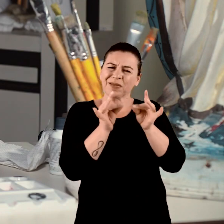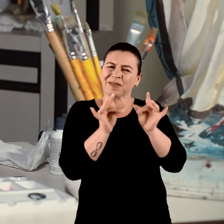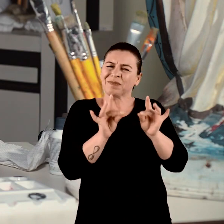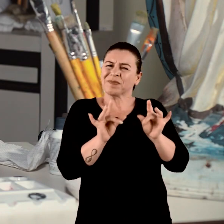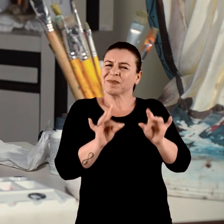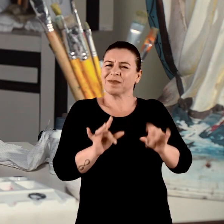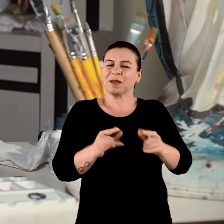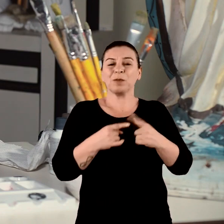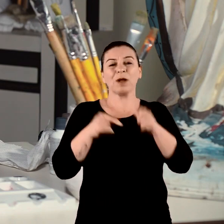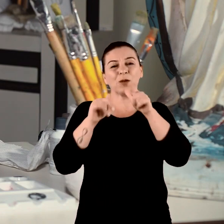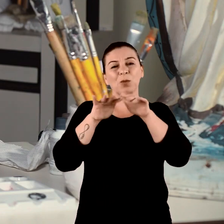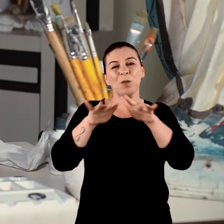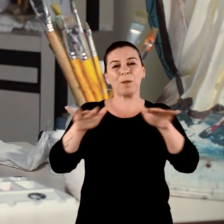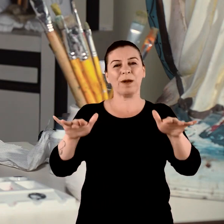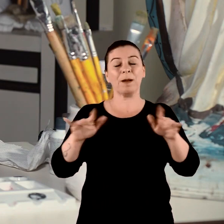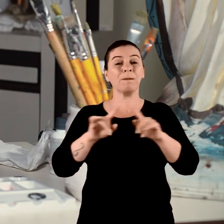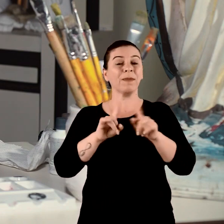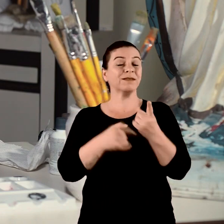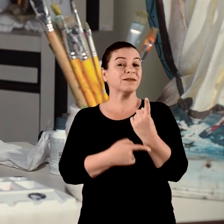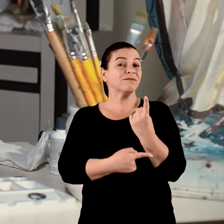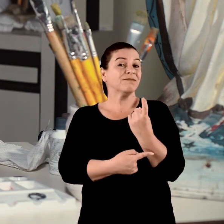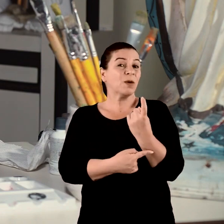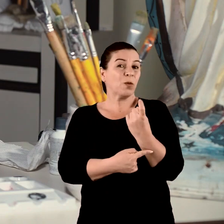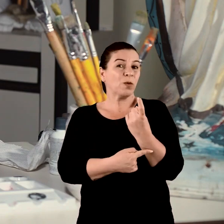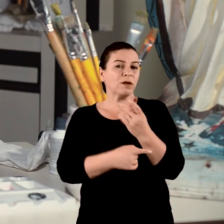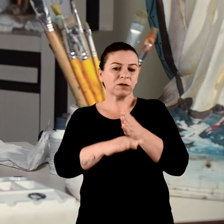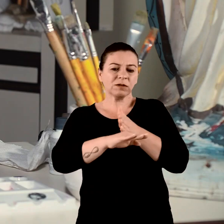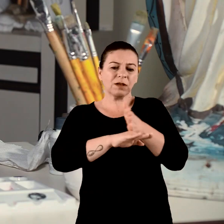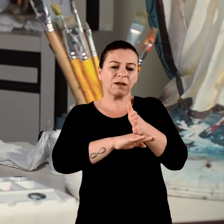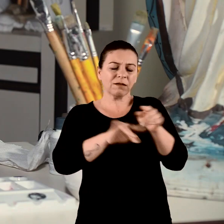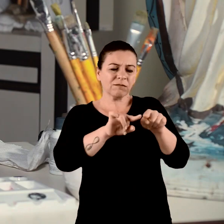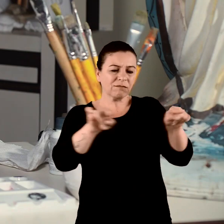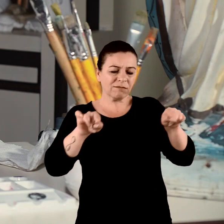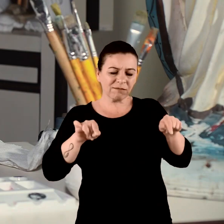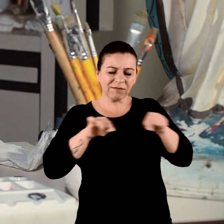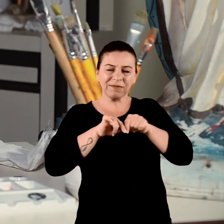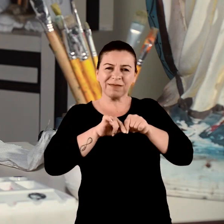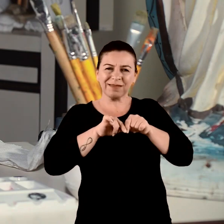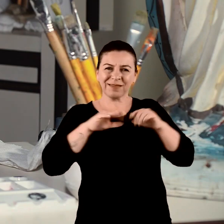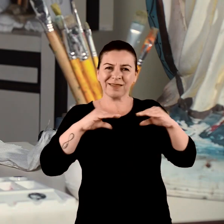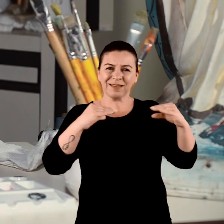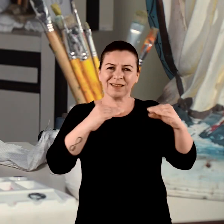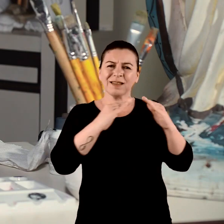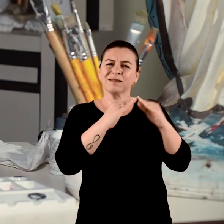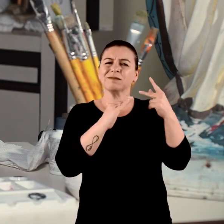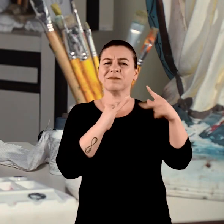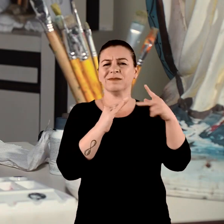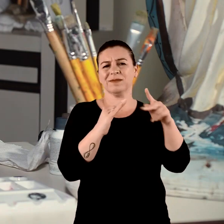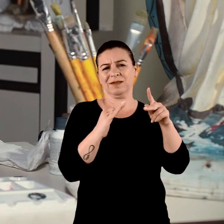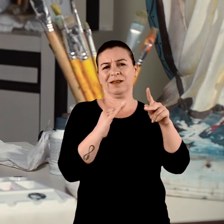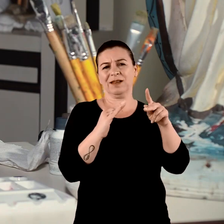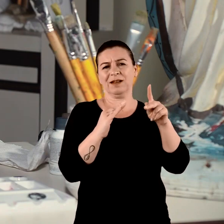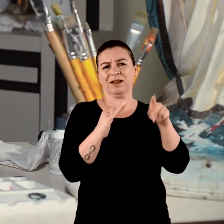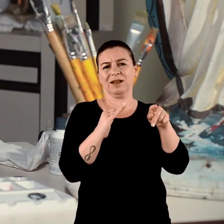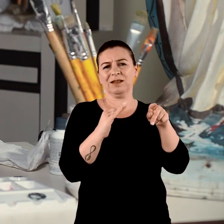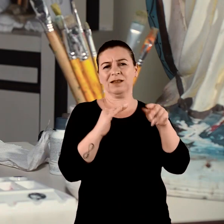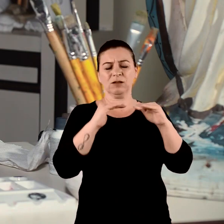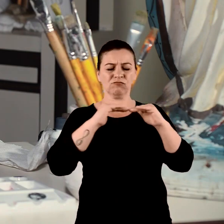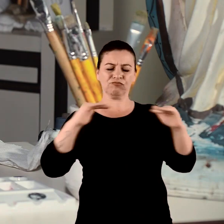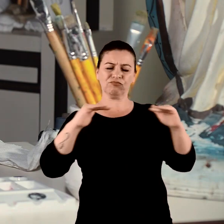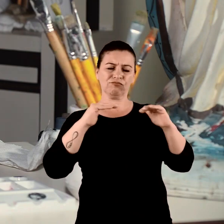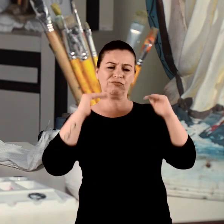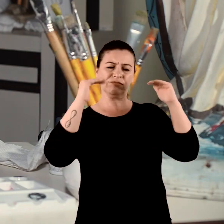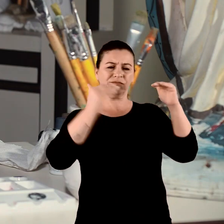toda corroída pelo mar, mas é a única peça que você entrar na salinha da casinha dela, tá essa peça